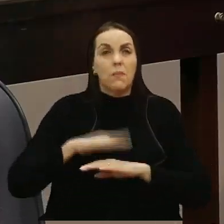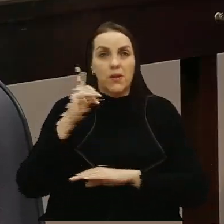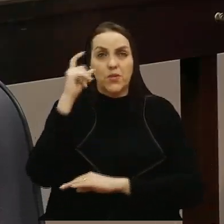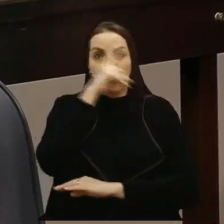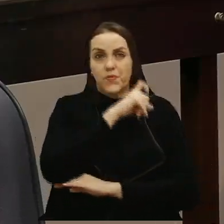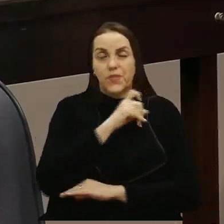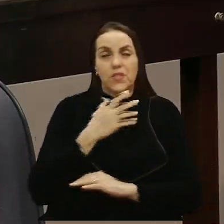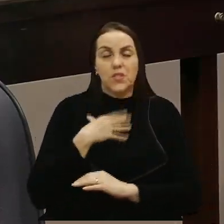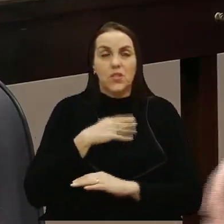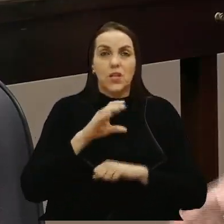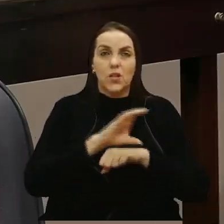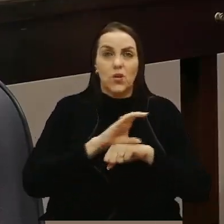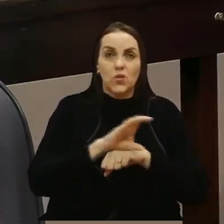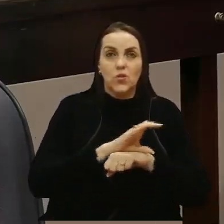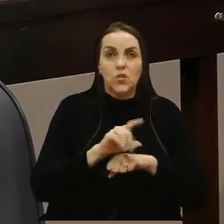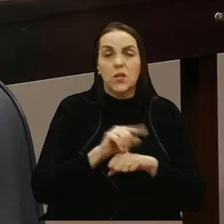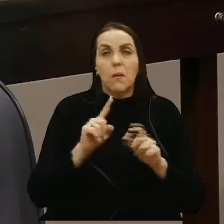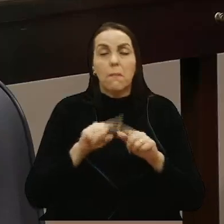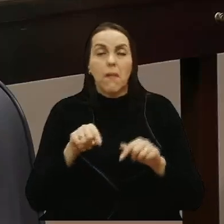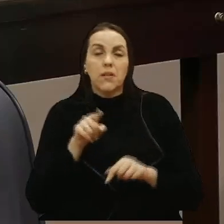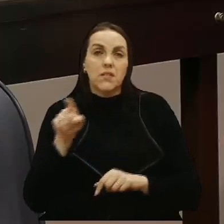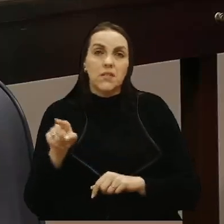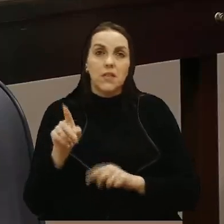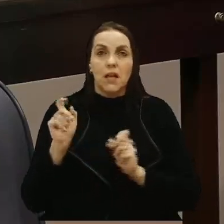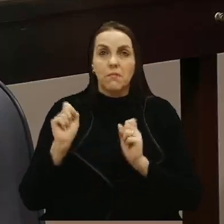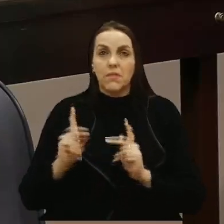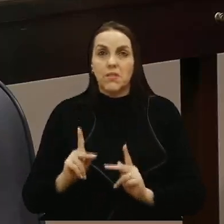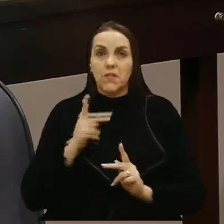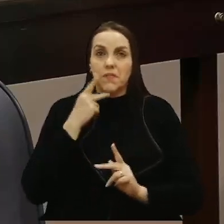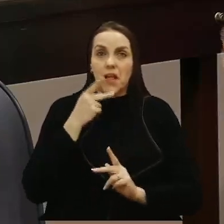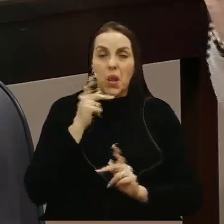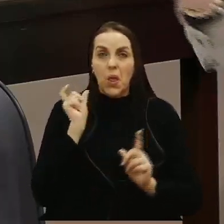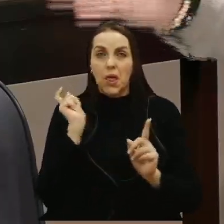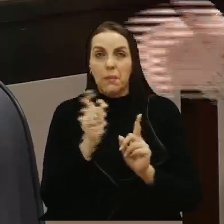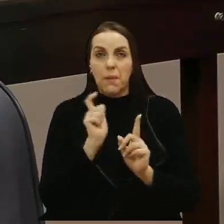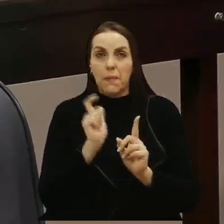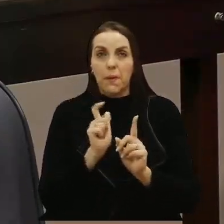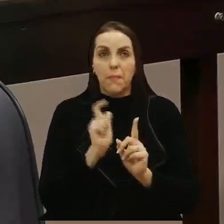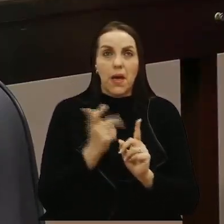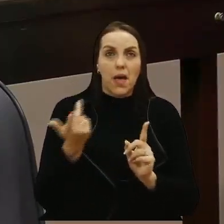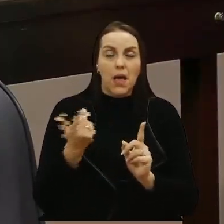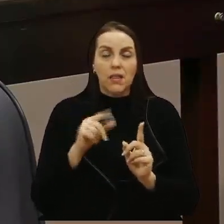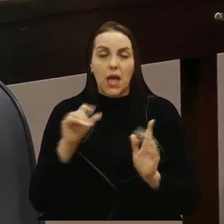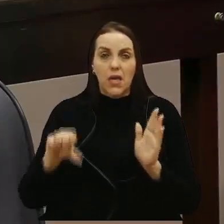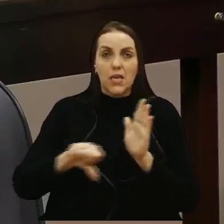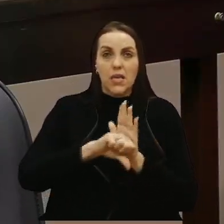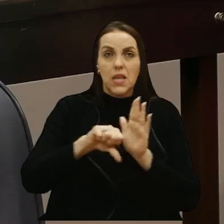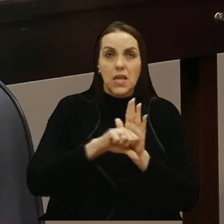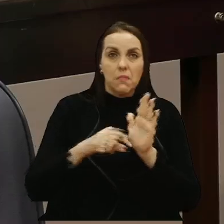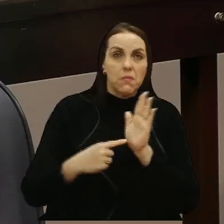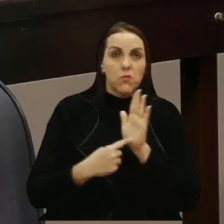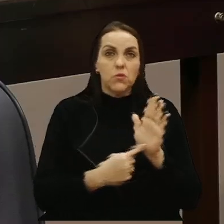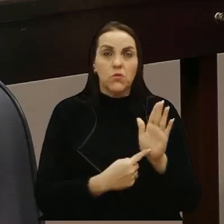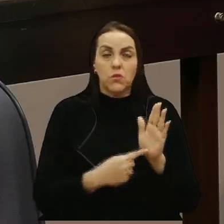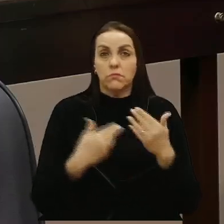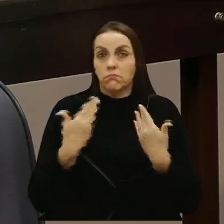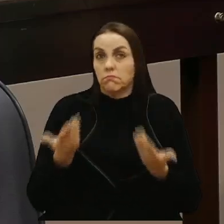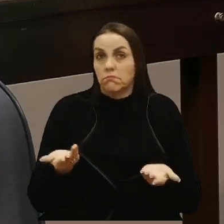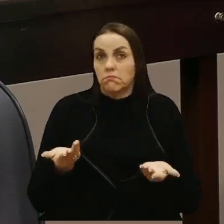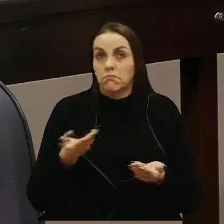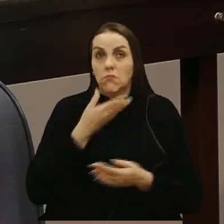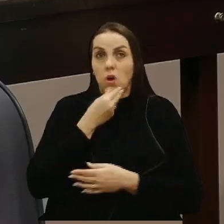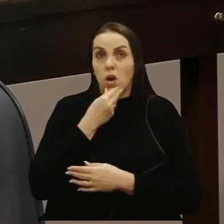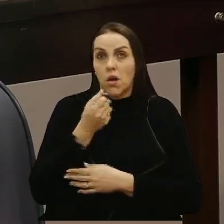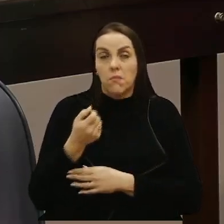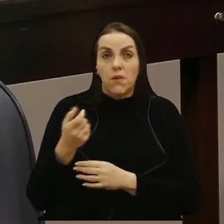nossa Constituição. Ah, mas o fulaninho falou tal coisa, xingou, apontou um crime bom. Teve um cara que disse que eu agredi